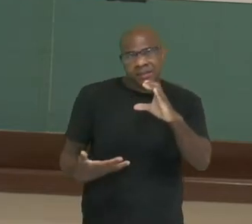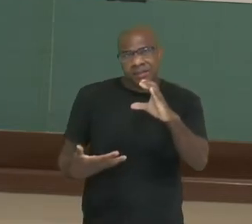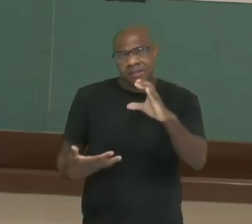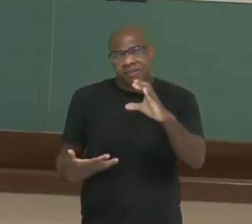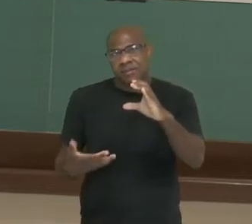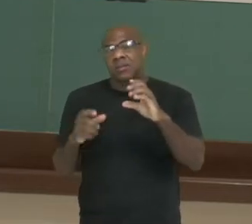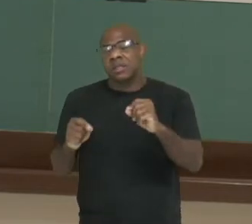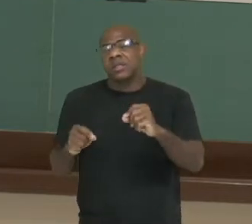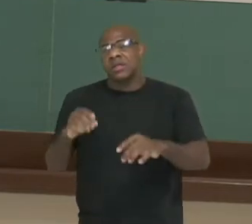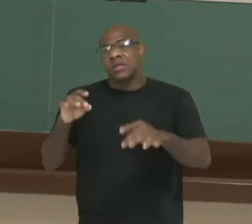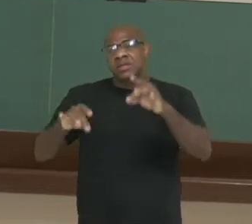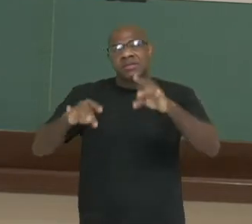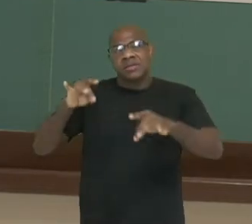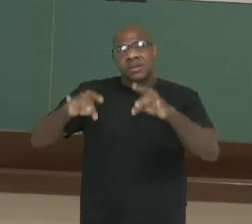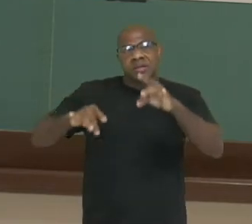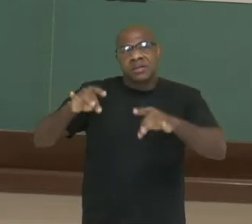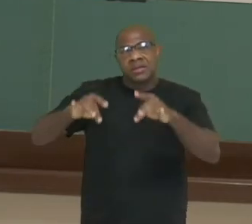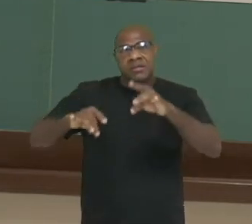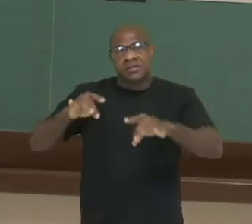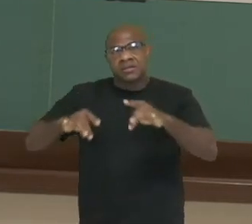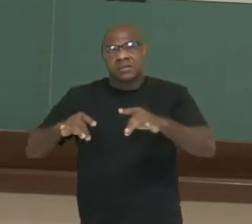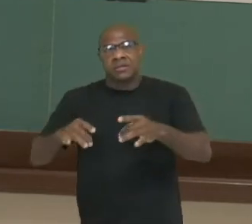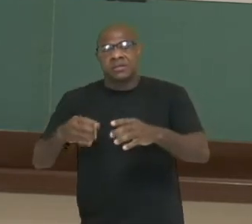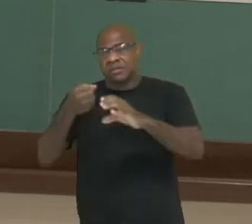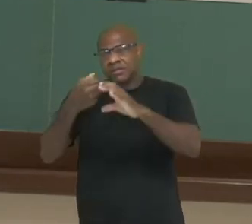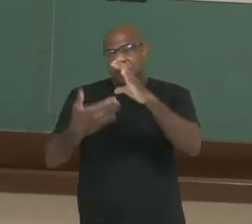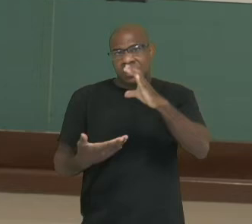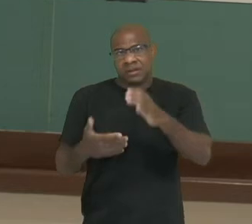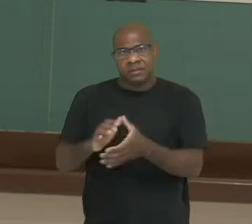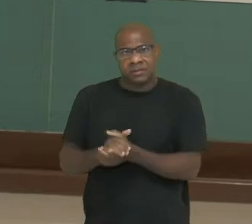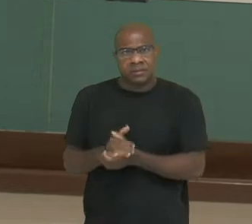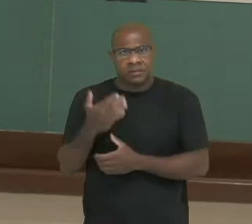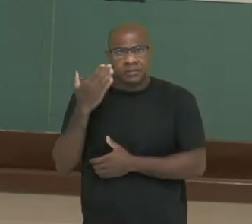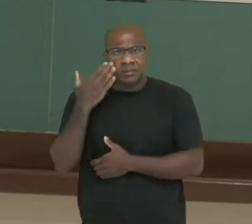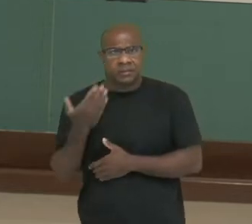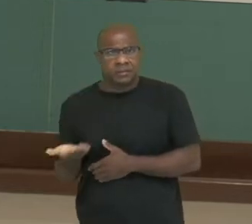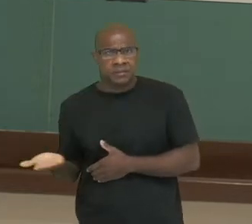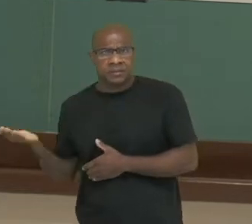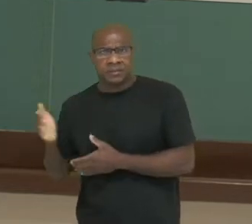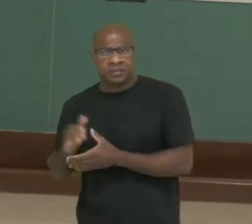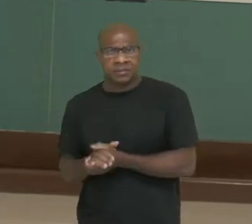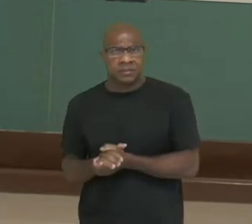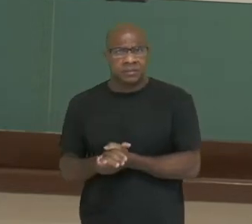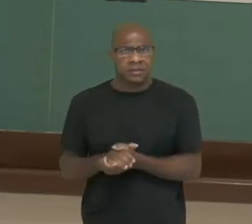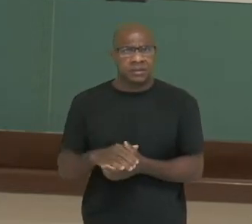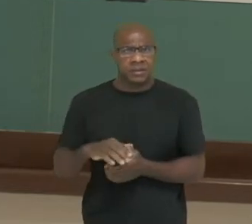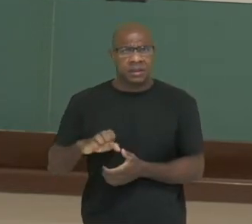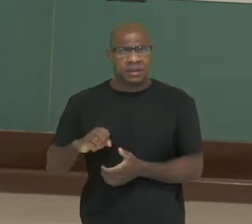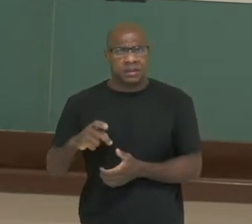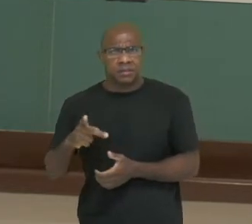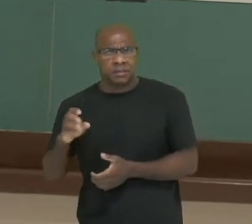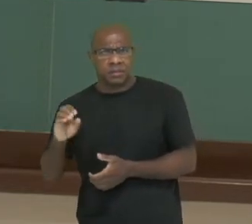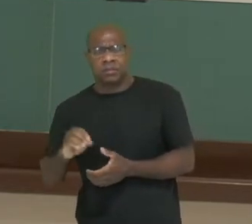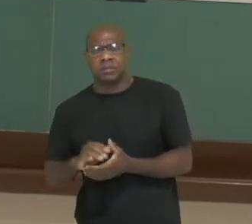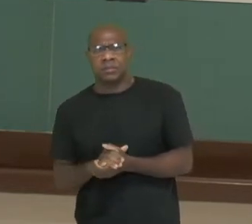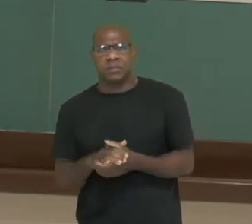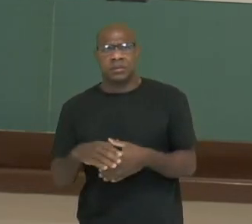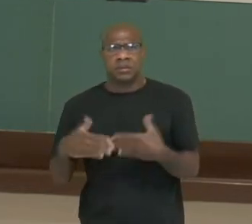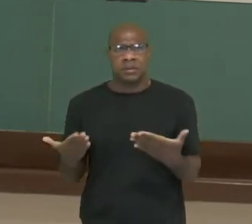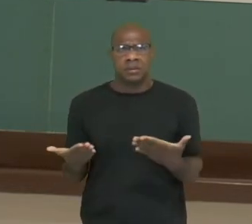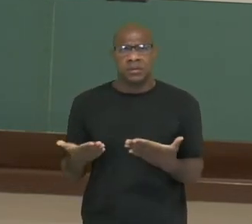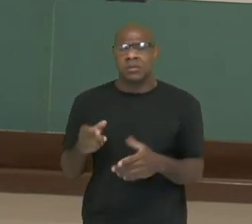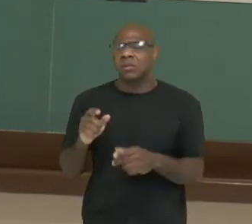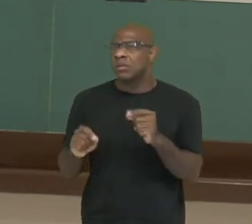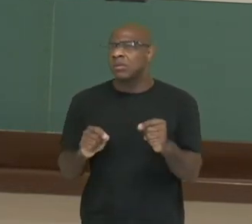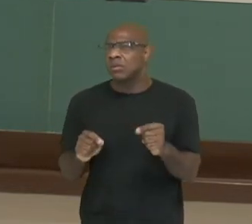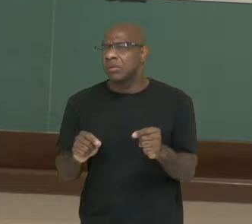vai falar o que é o teatro épico e suas características. Estão preparados aí? Então tá, então vamos lá. Então, você sabe